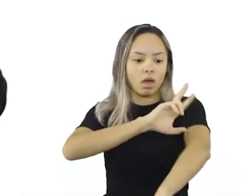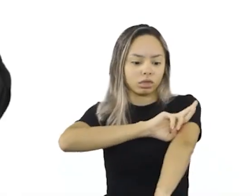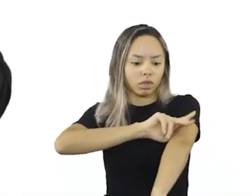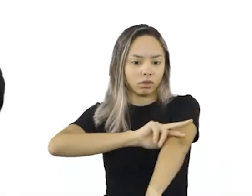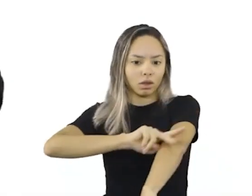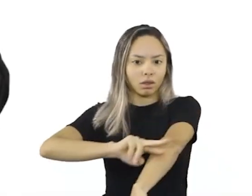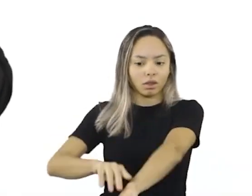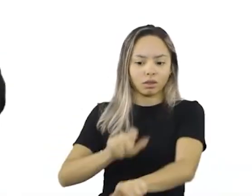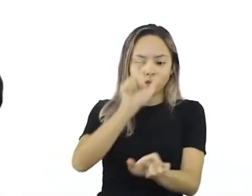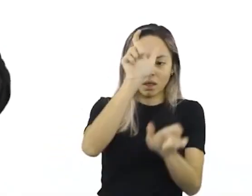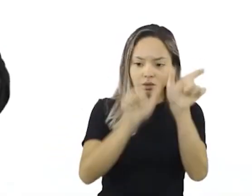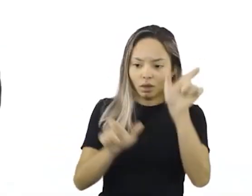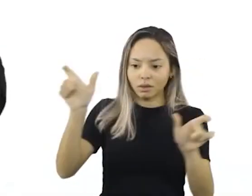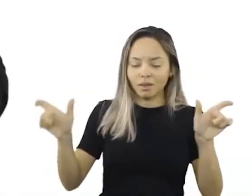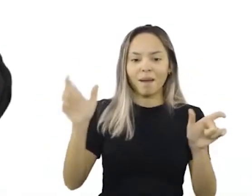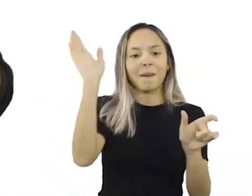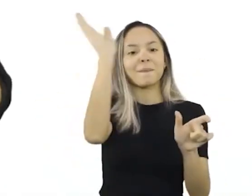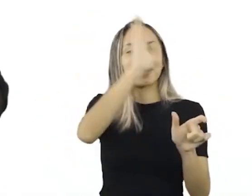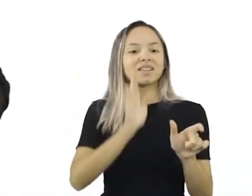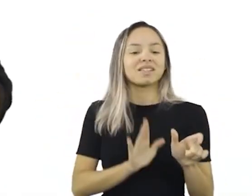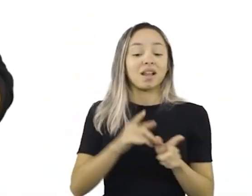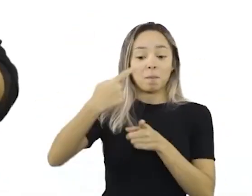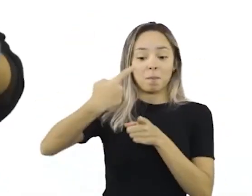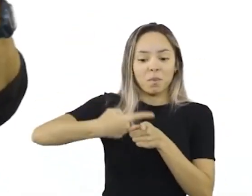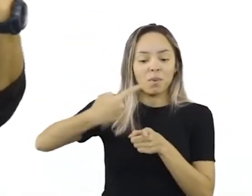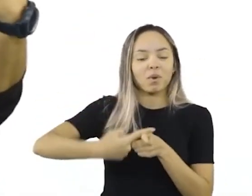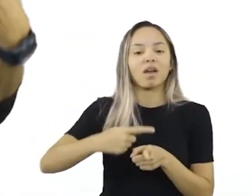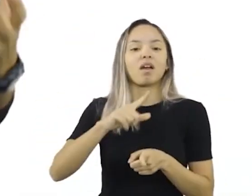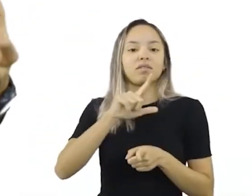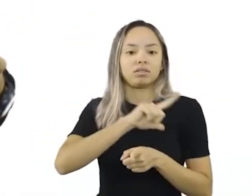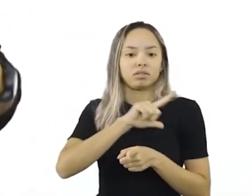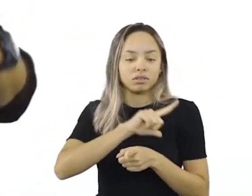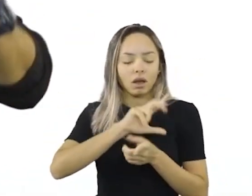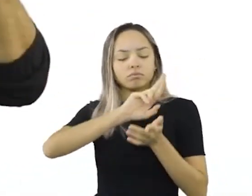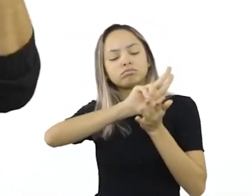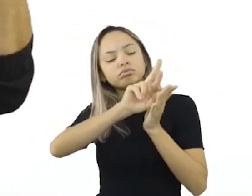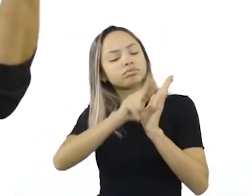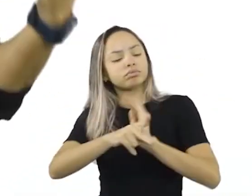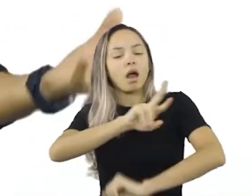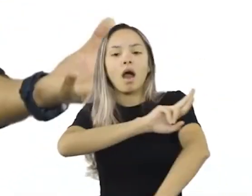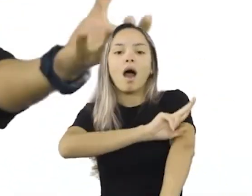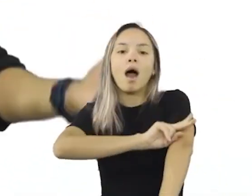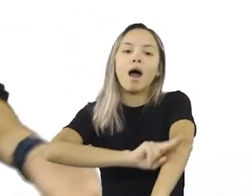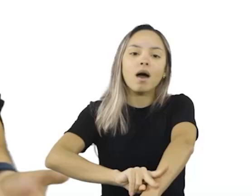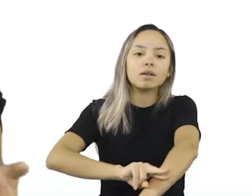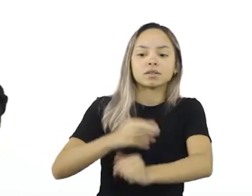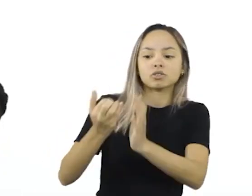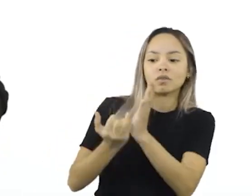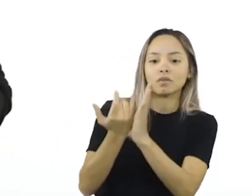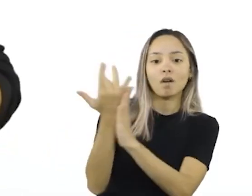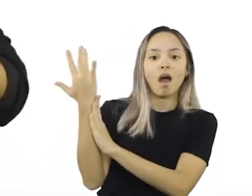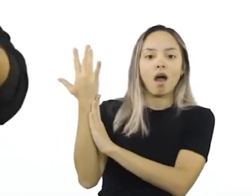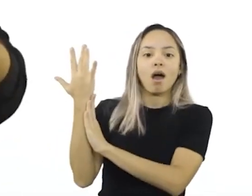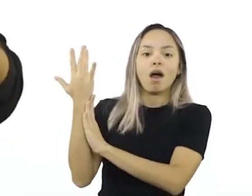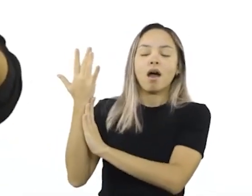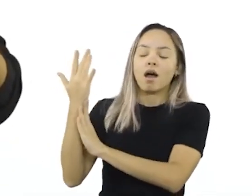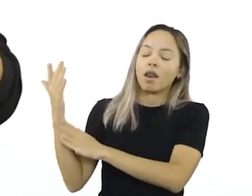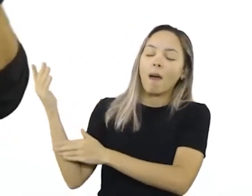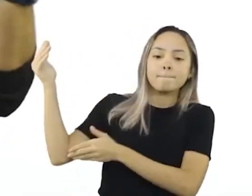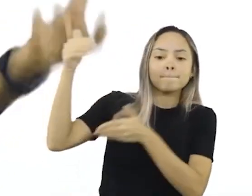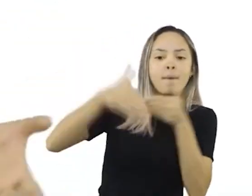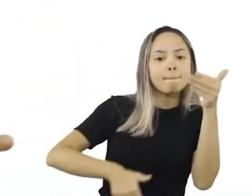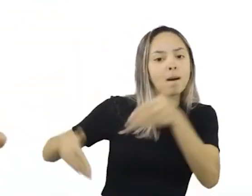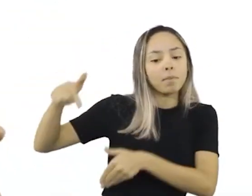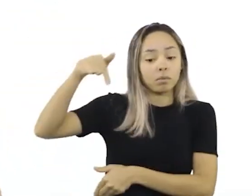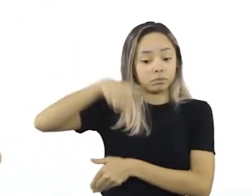a população brasileira ela é formada por diversas raças que vieram para o nosso país,